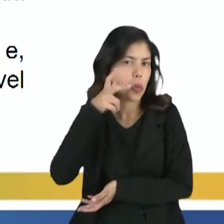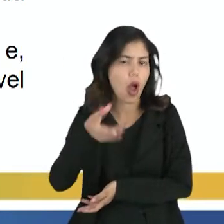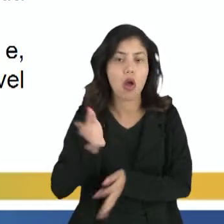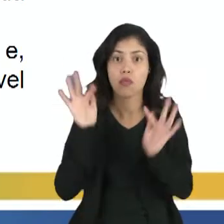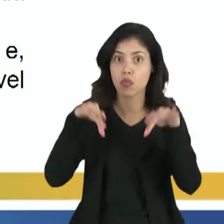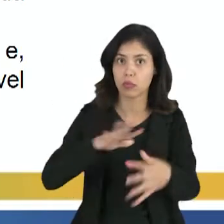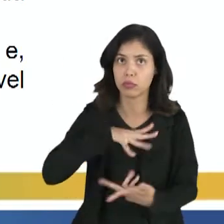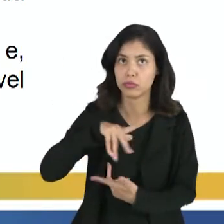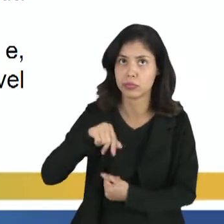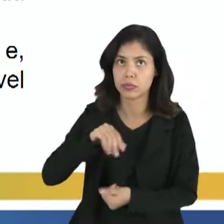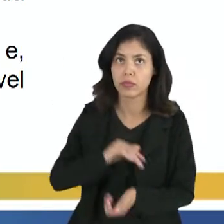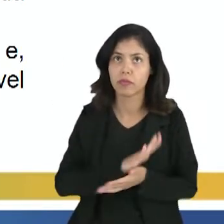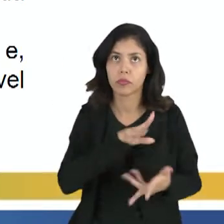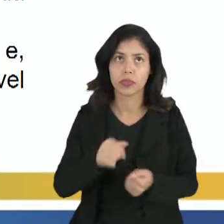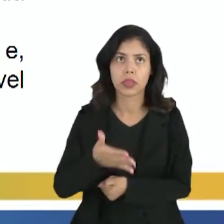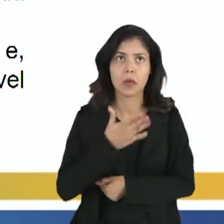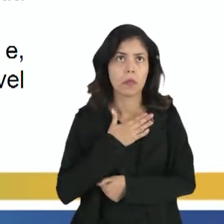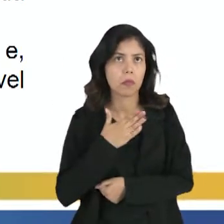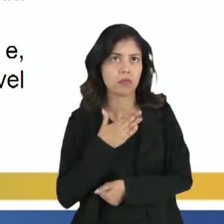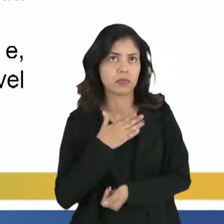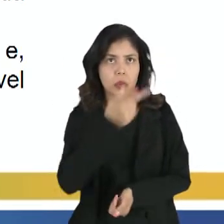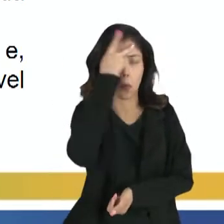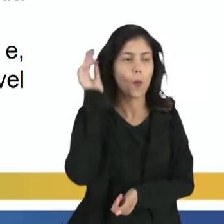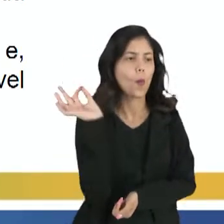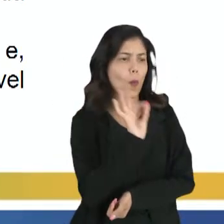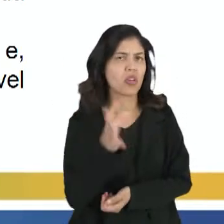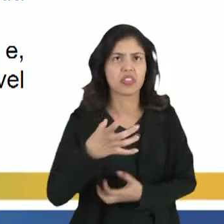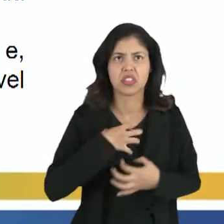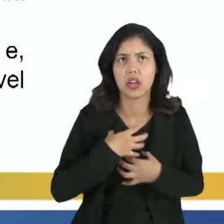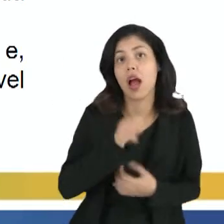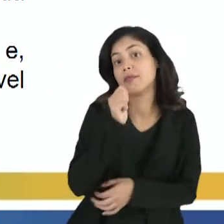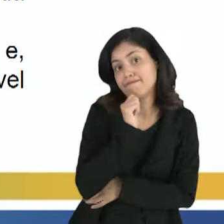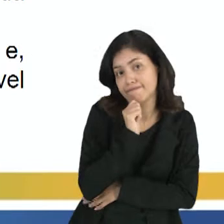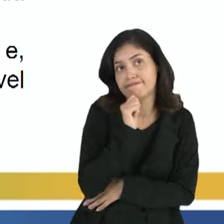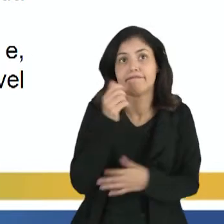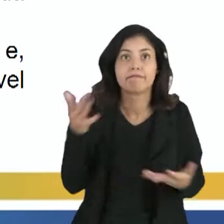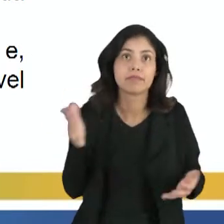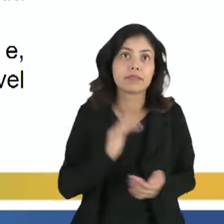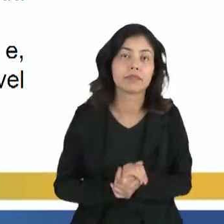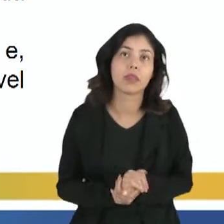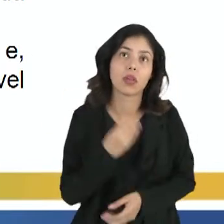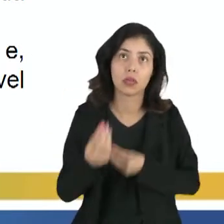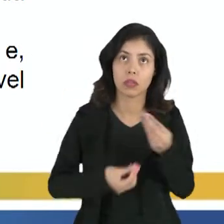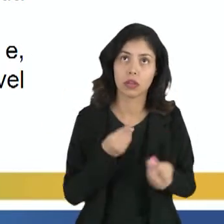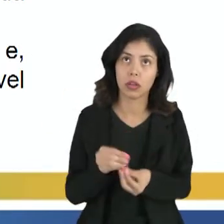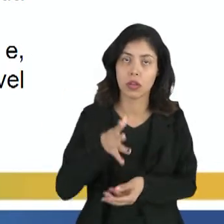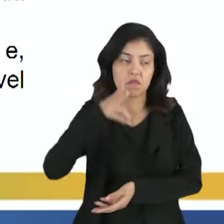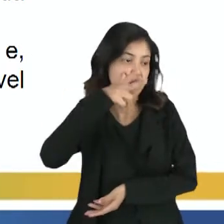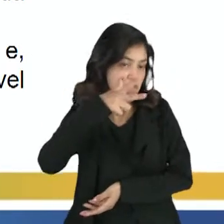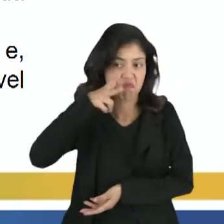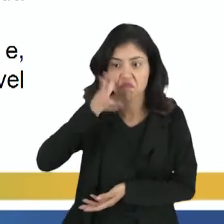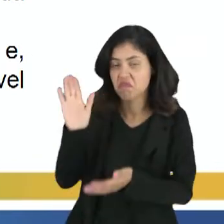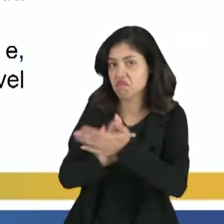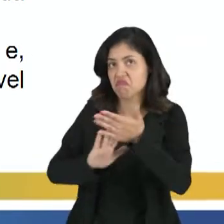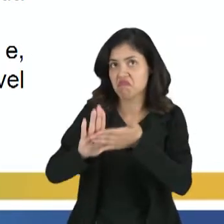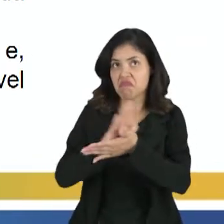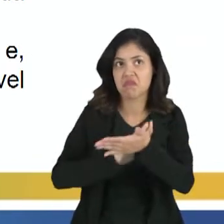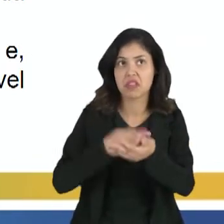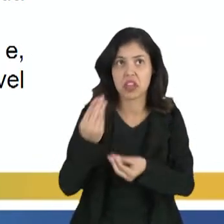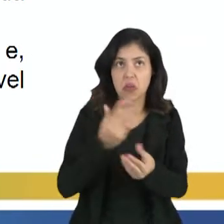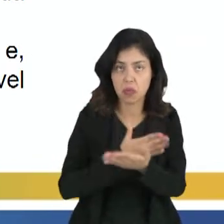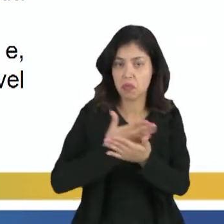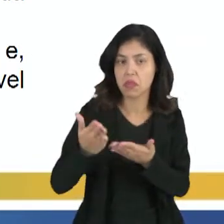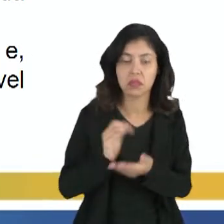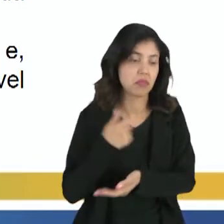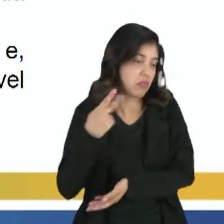falar no fim do mundo, o mundo para mim não tinha nenhum sentido ainda, de modo que não me interessava nem o seu